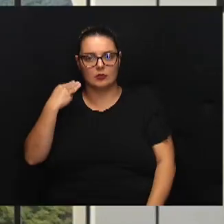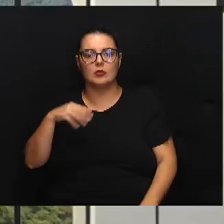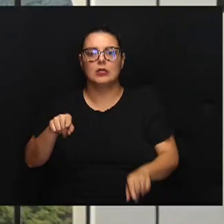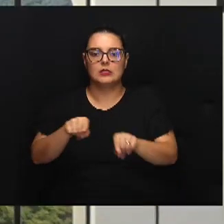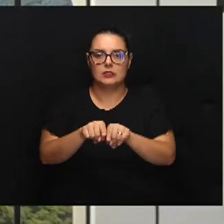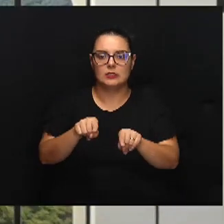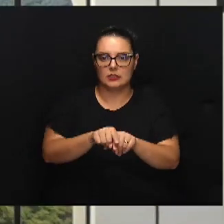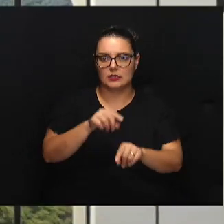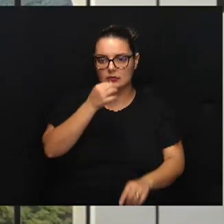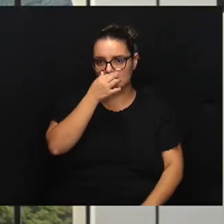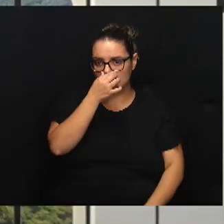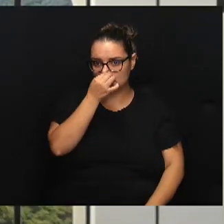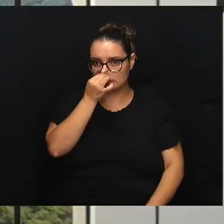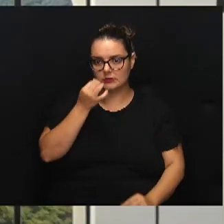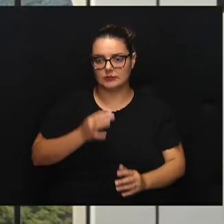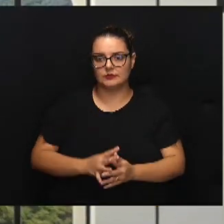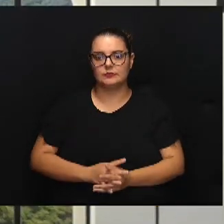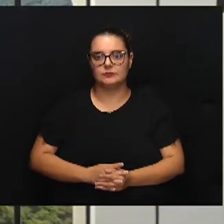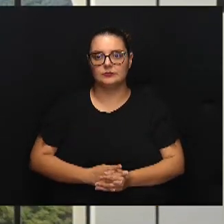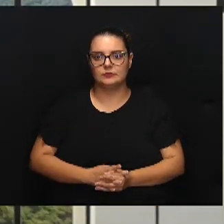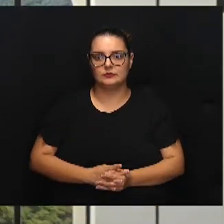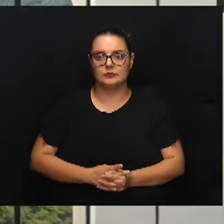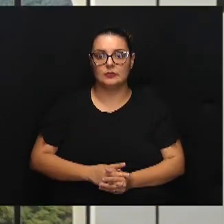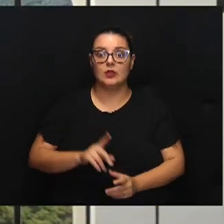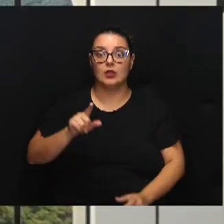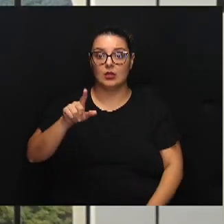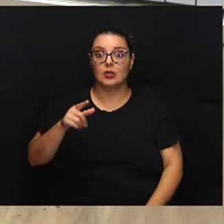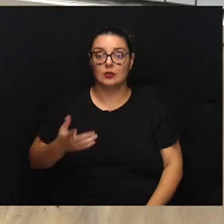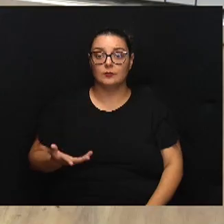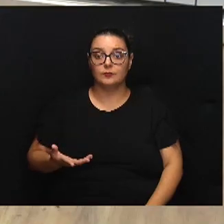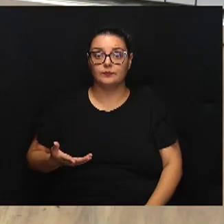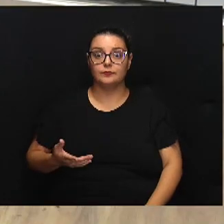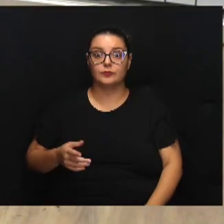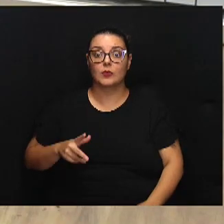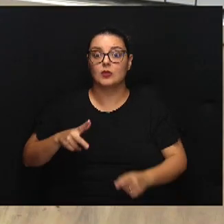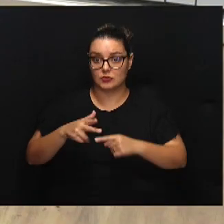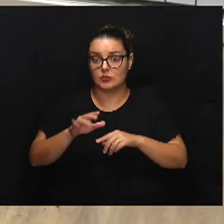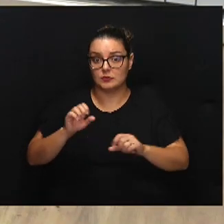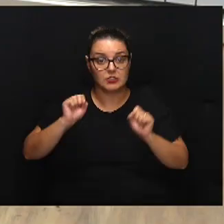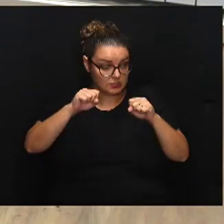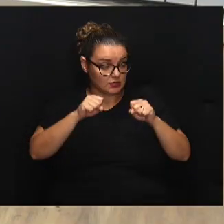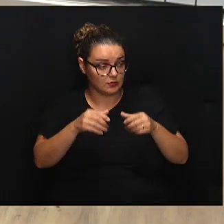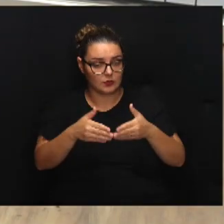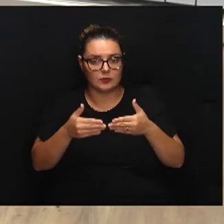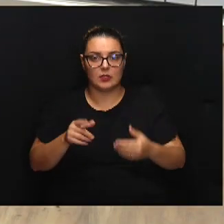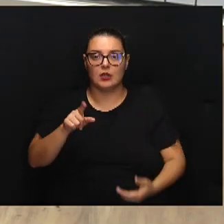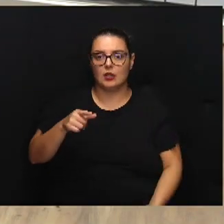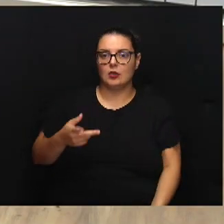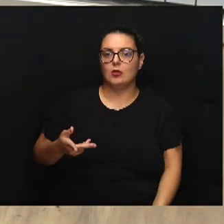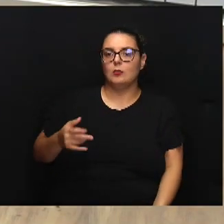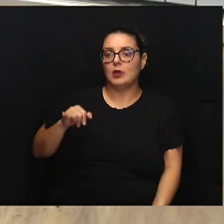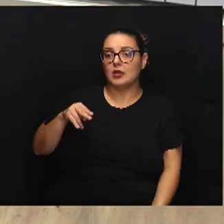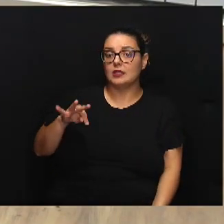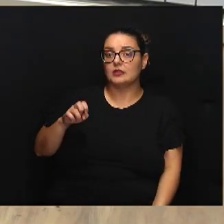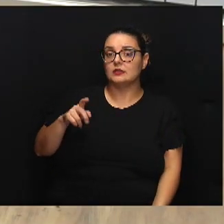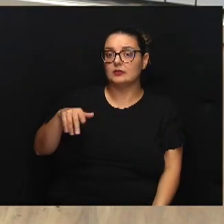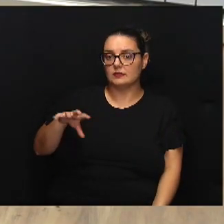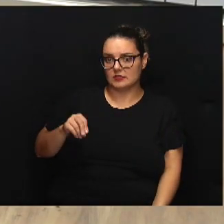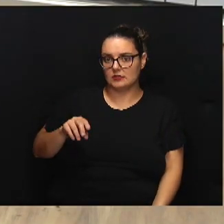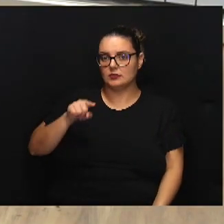também companheira de pessoal. Posso fazer só uma intervenção? Sim, sim. Eu queria só fazer uma intervenção sobre